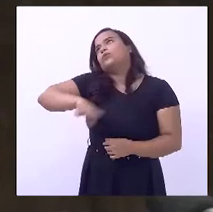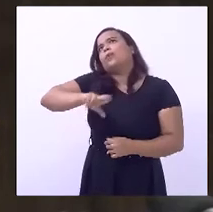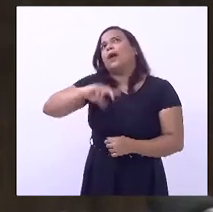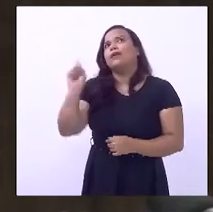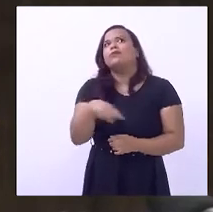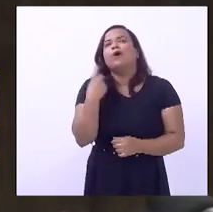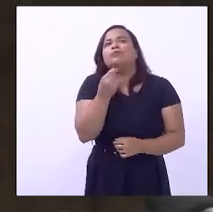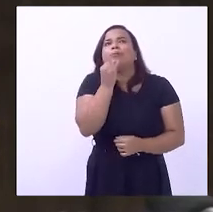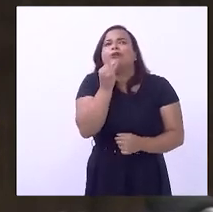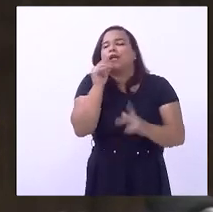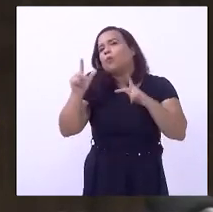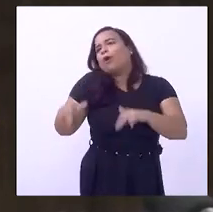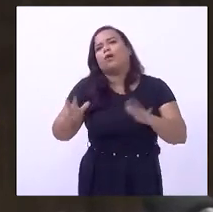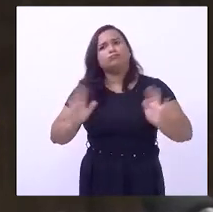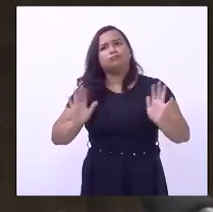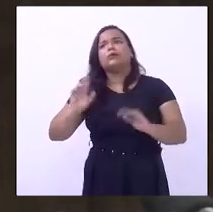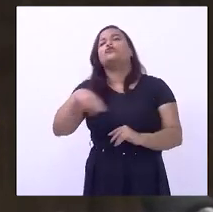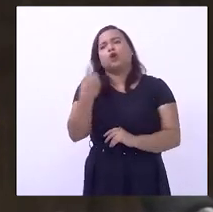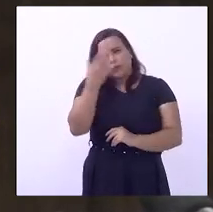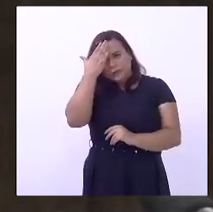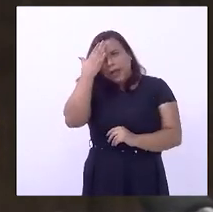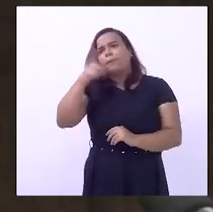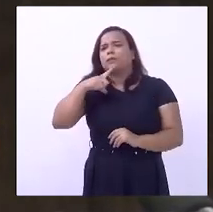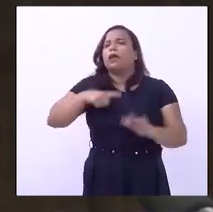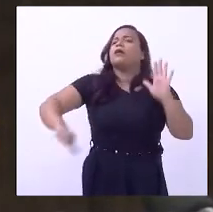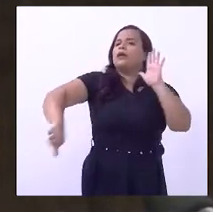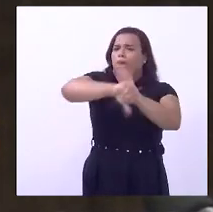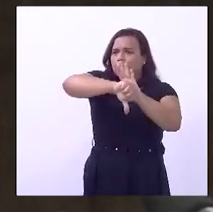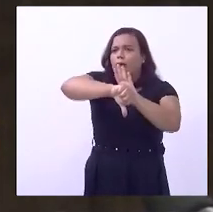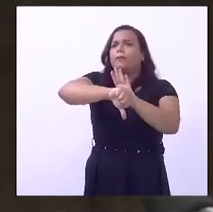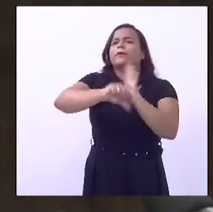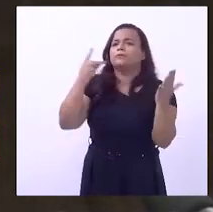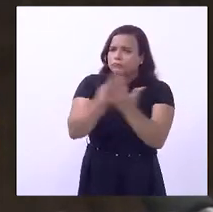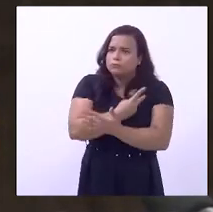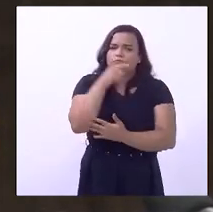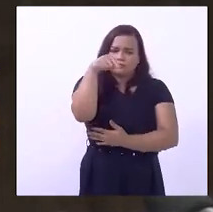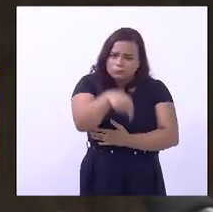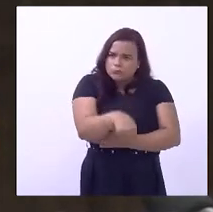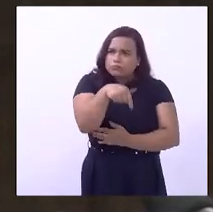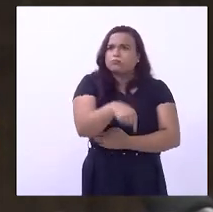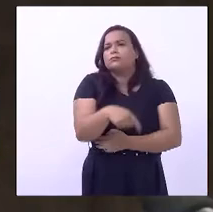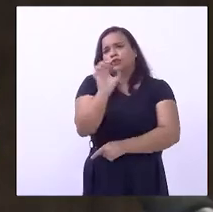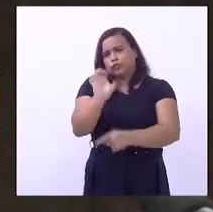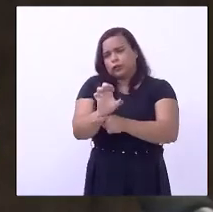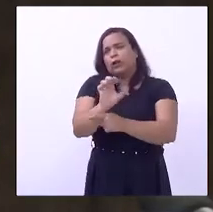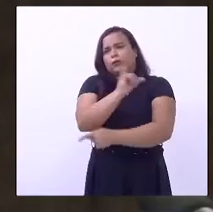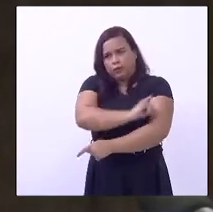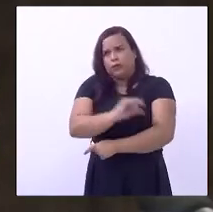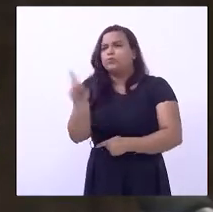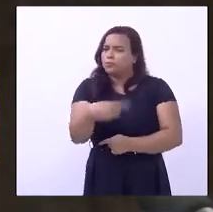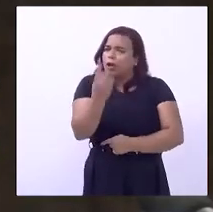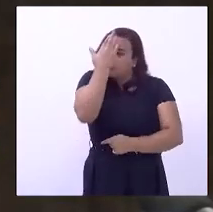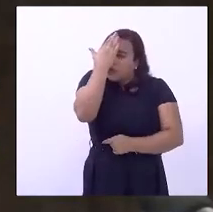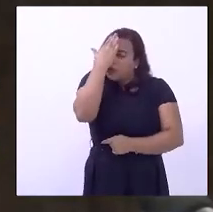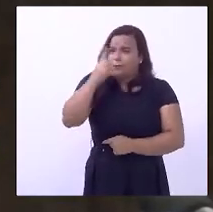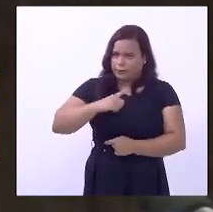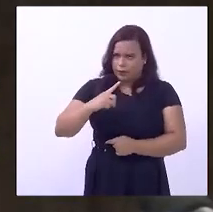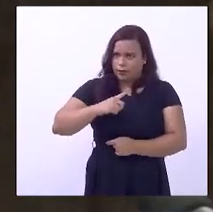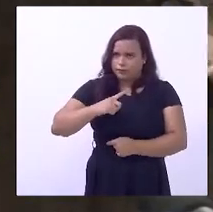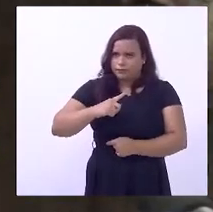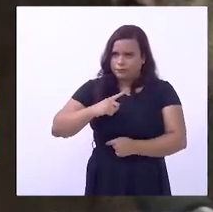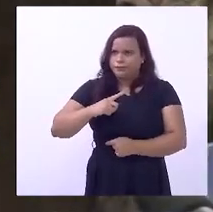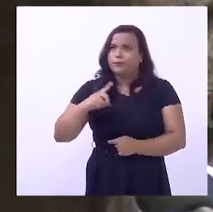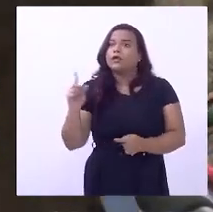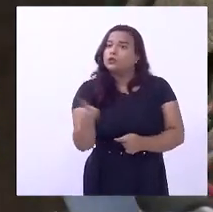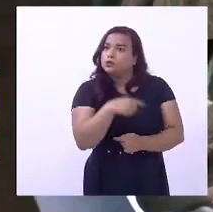conscientes do crime no nosso estado. Não significa, senhor presidente, que nós não